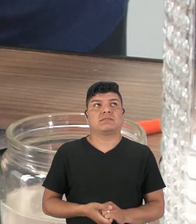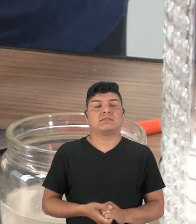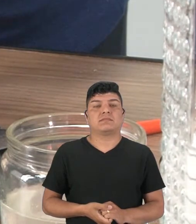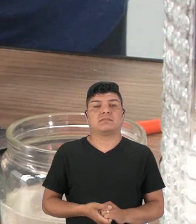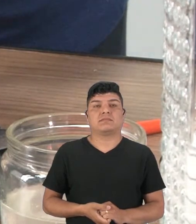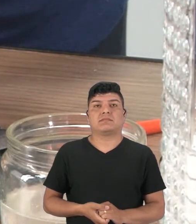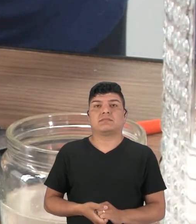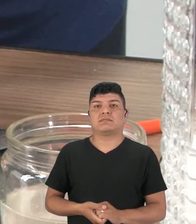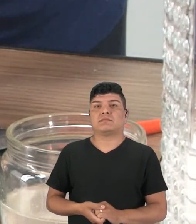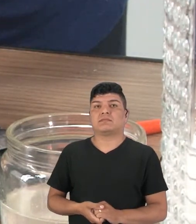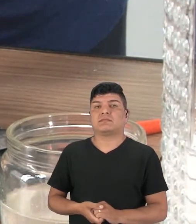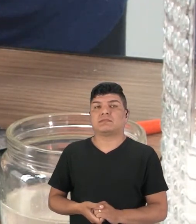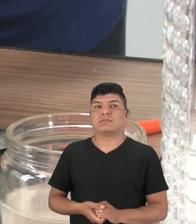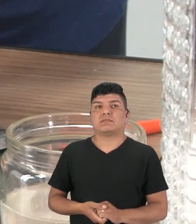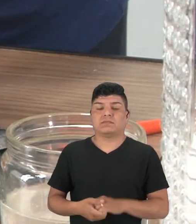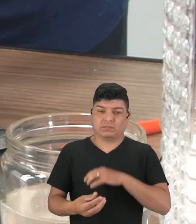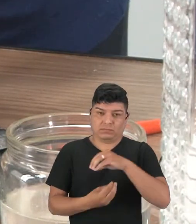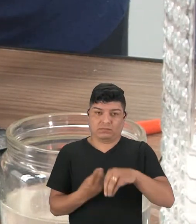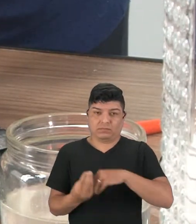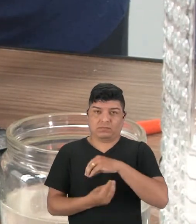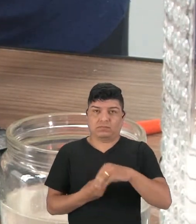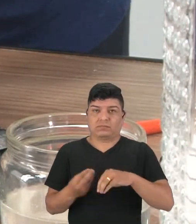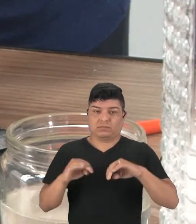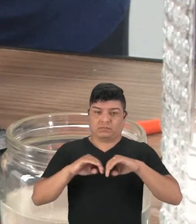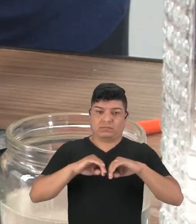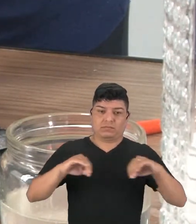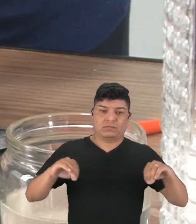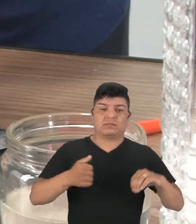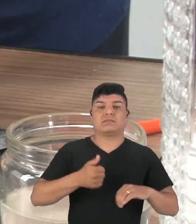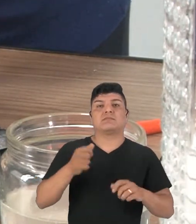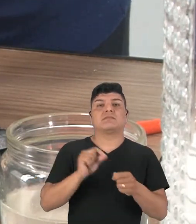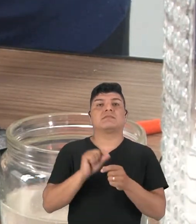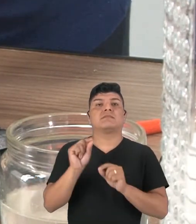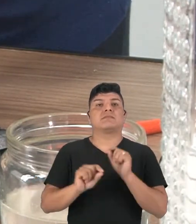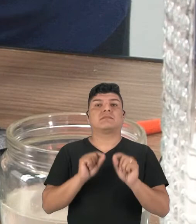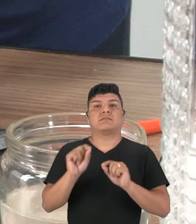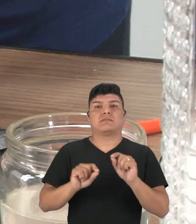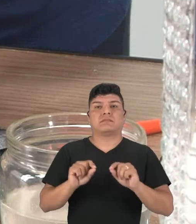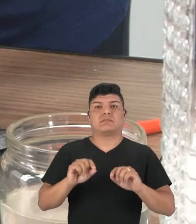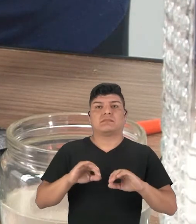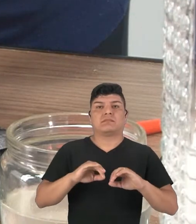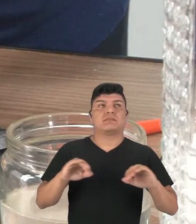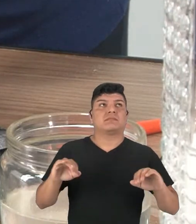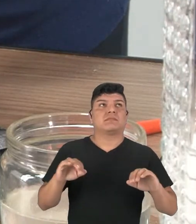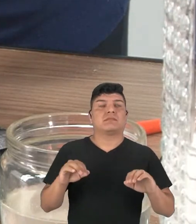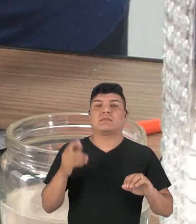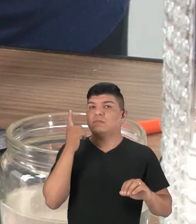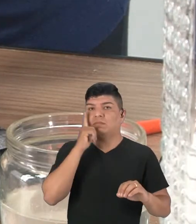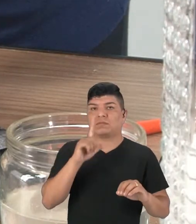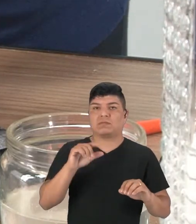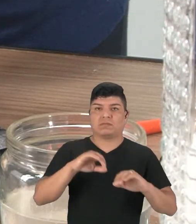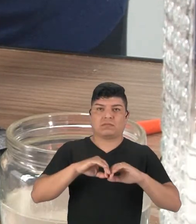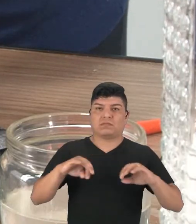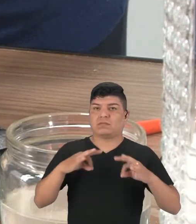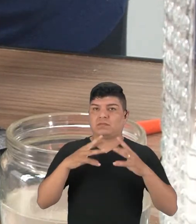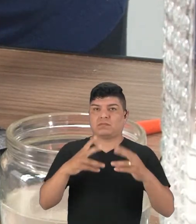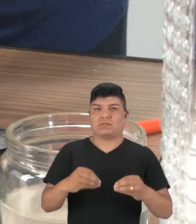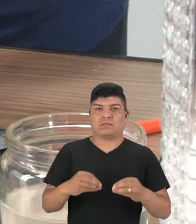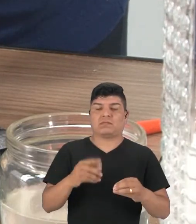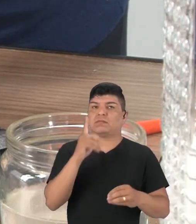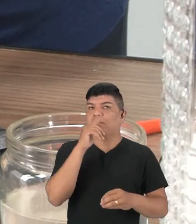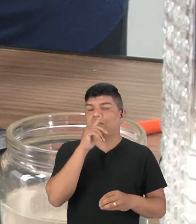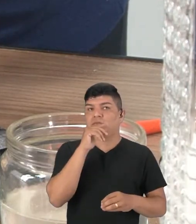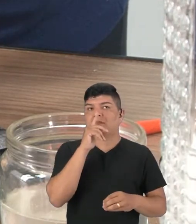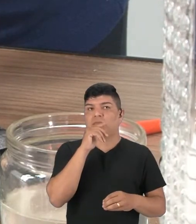Ok, ó. Essa mistura aqui, para me separar, primeiro eu vou ter que usar uma peneira, mas eu não consigo fazer a separação totalmente da